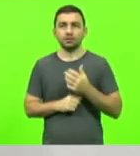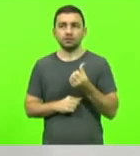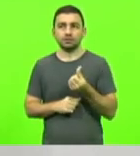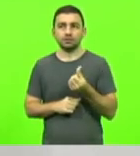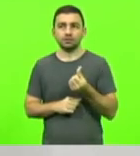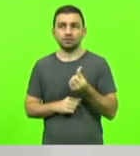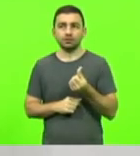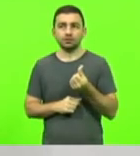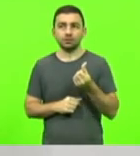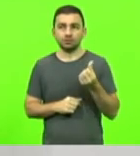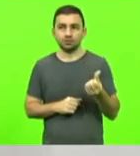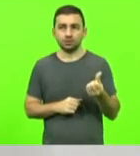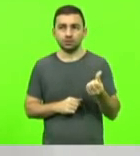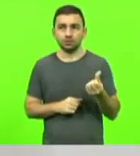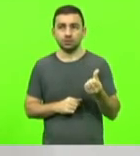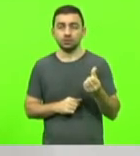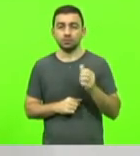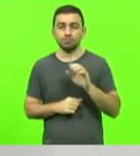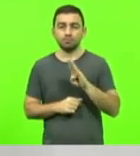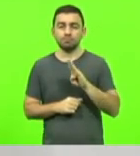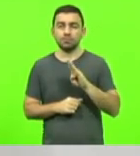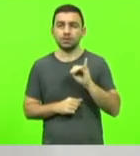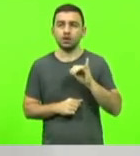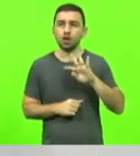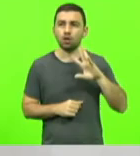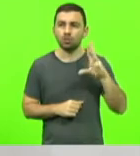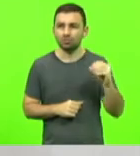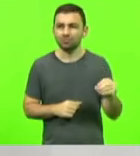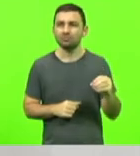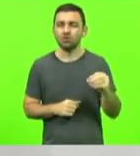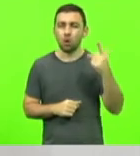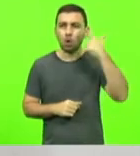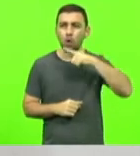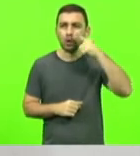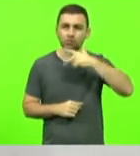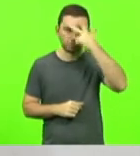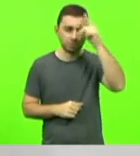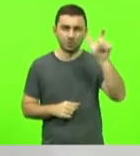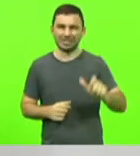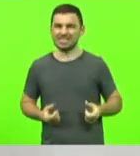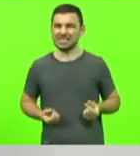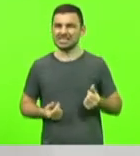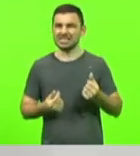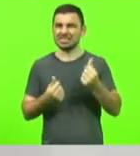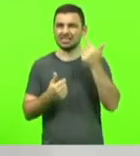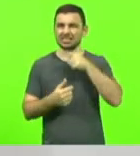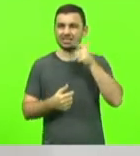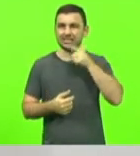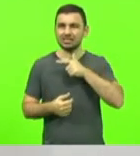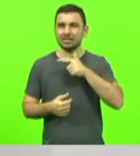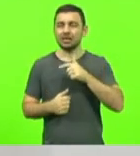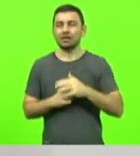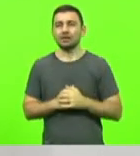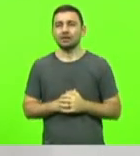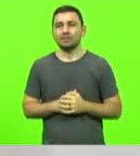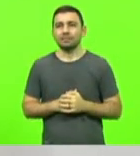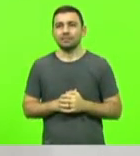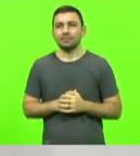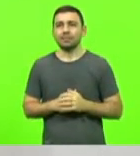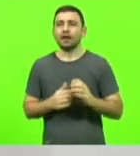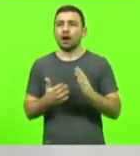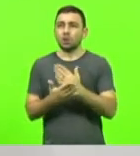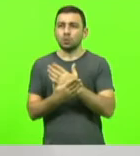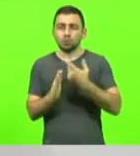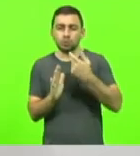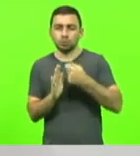66 novos bilionários, 21 a mais do que 2019. Isso é o que alguns lutam